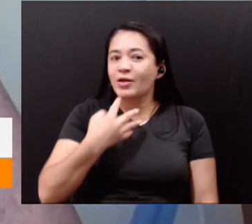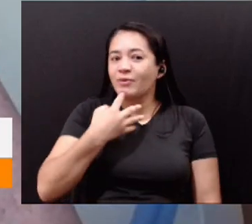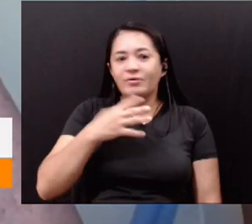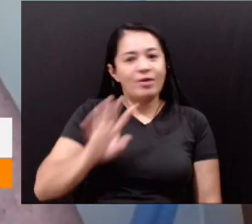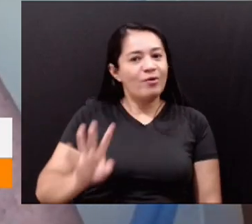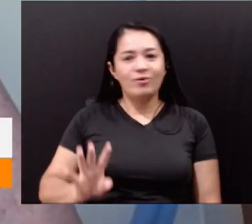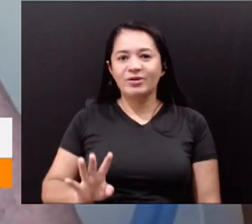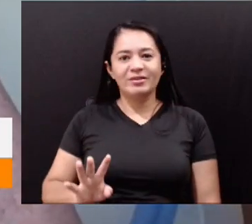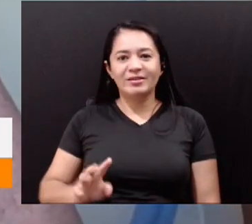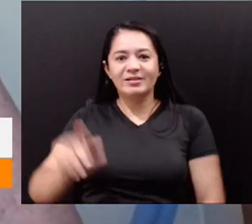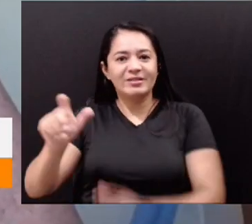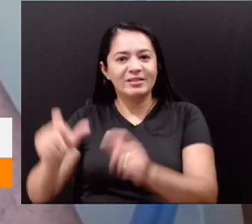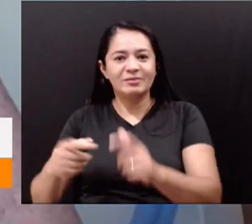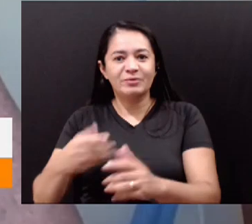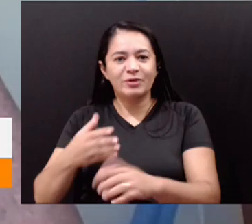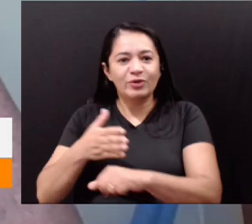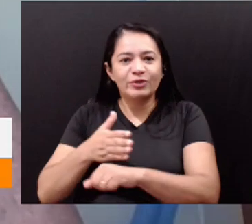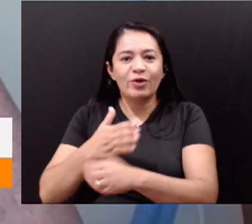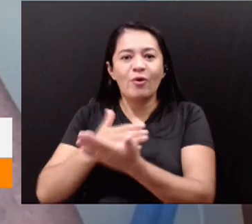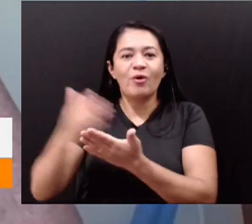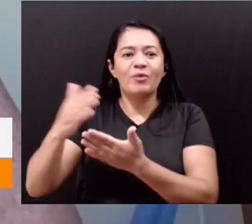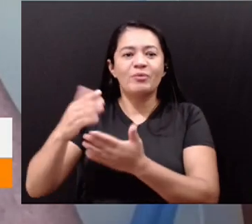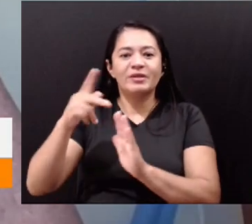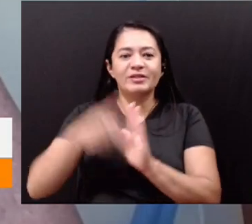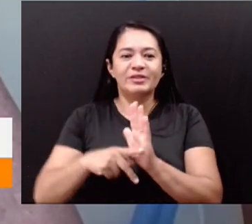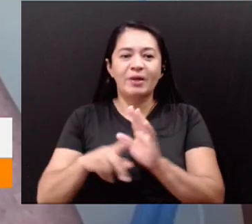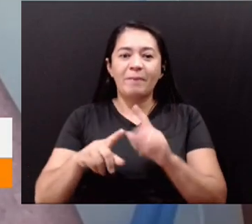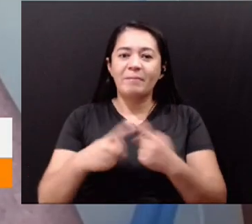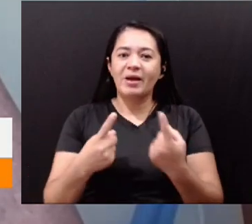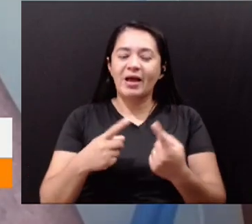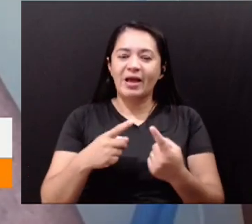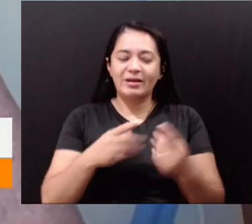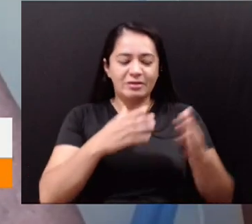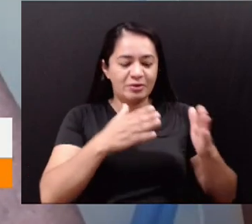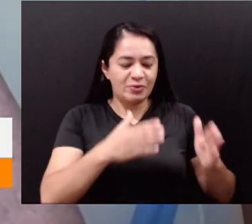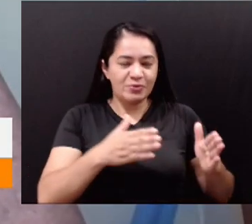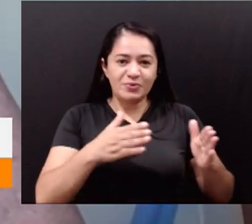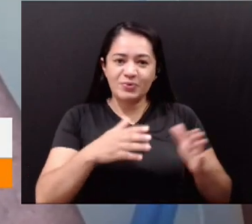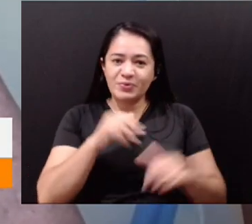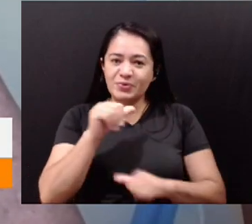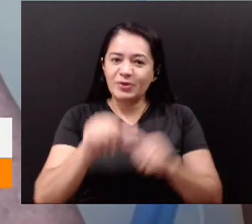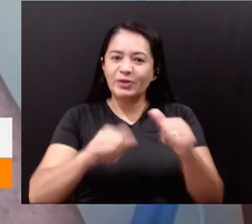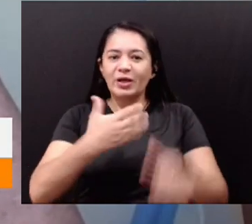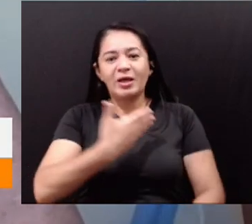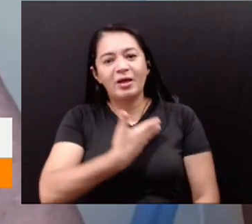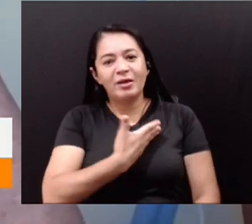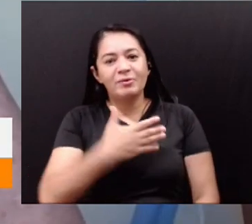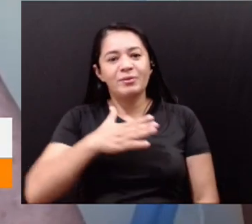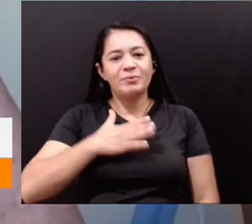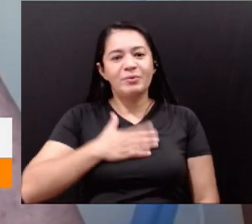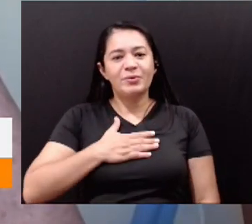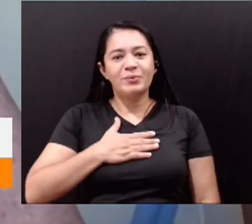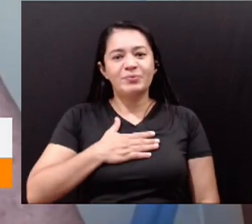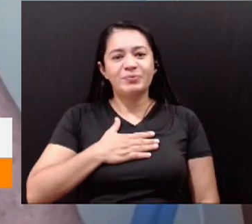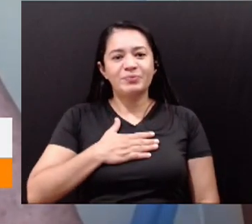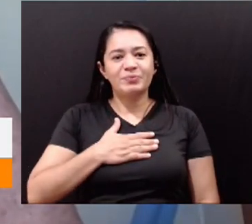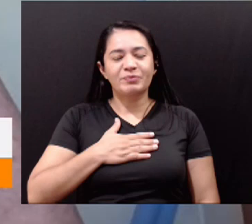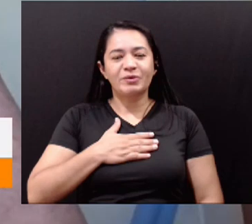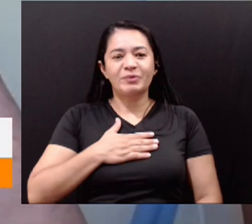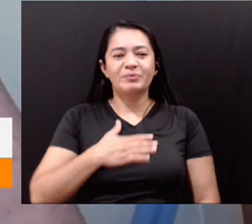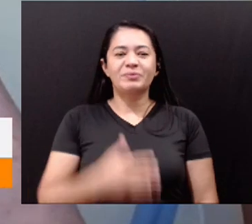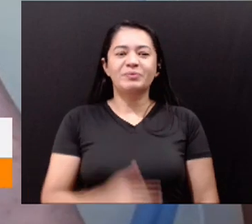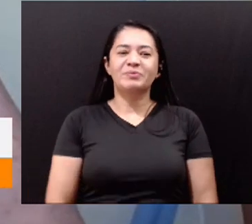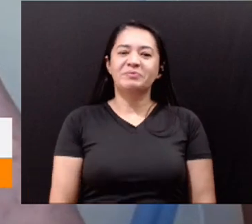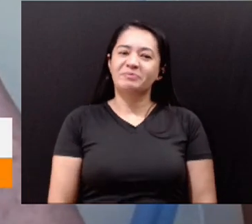Uhum. Ficaram meus amigos no processo de Perfeito. construção dessa iniciativa.